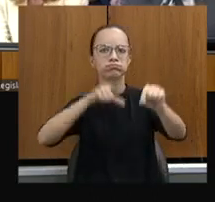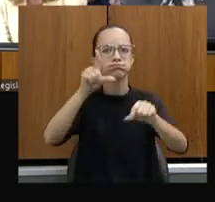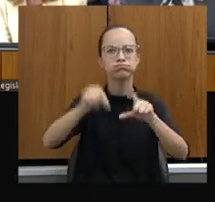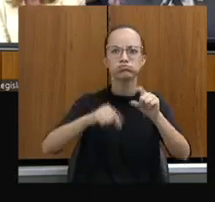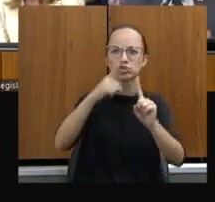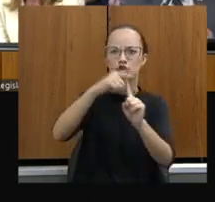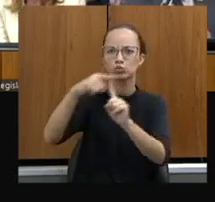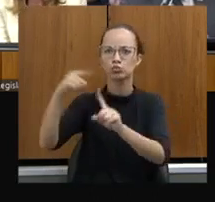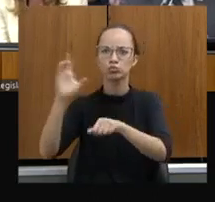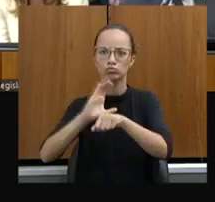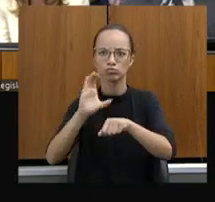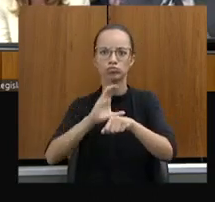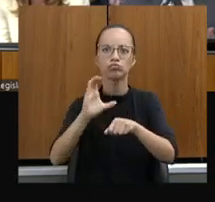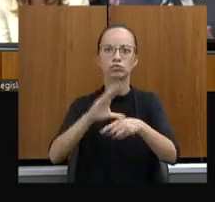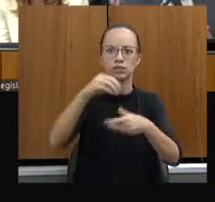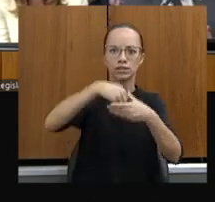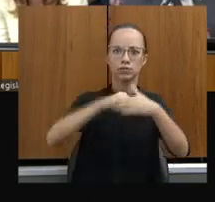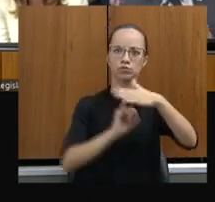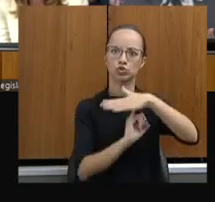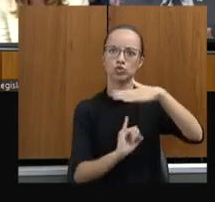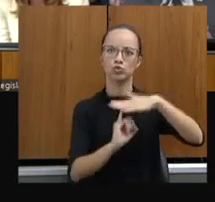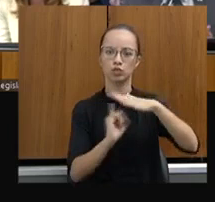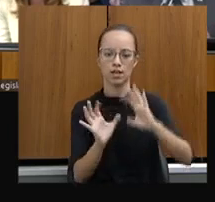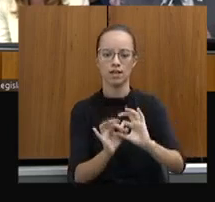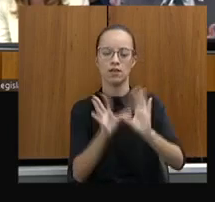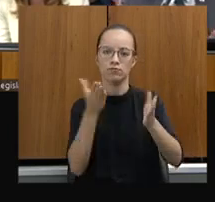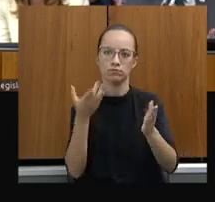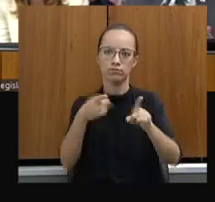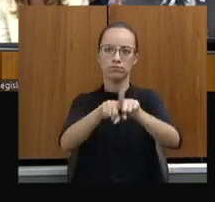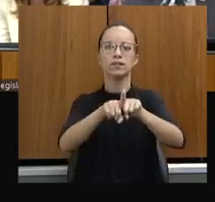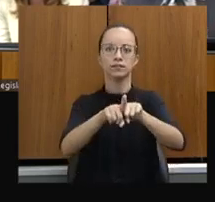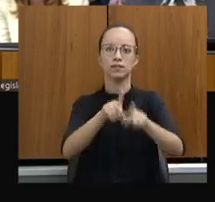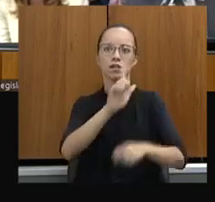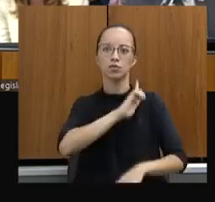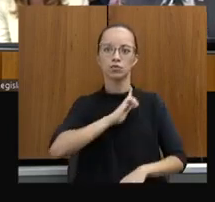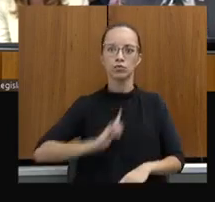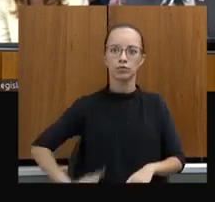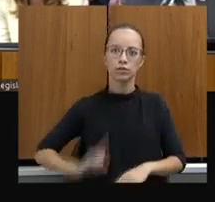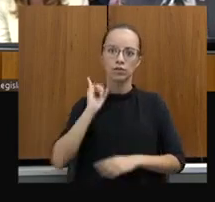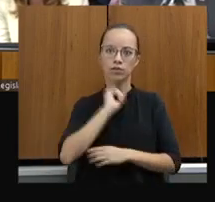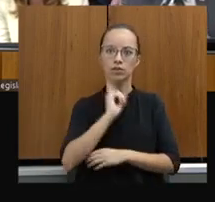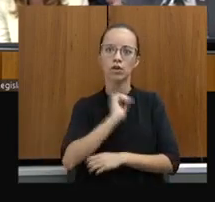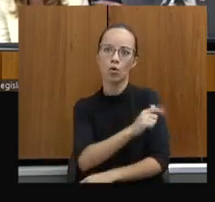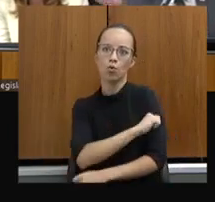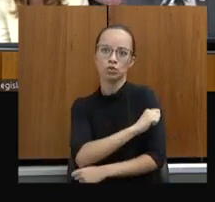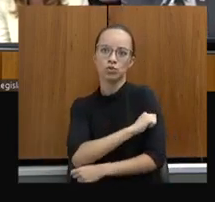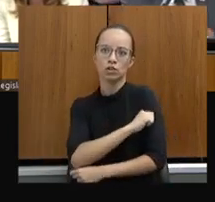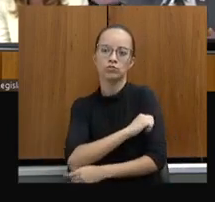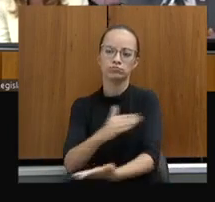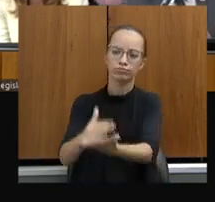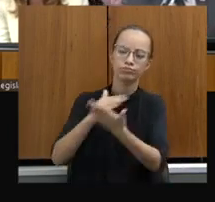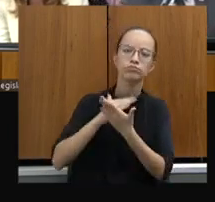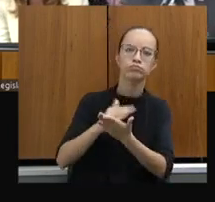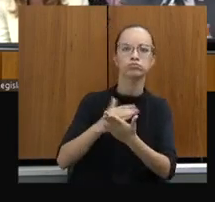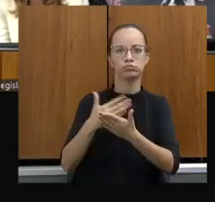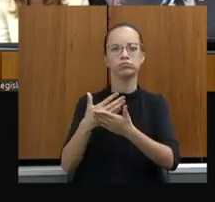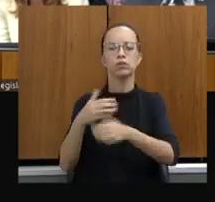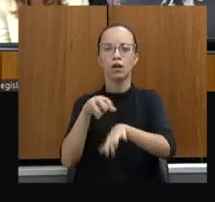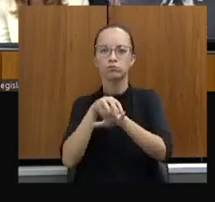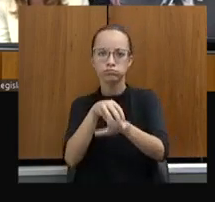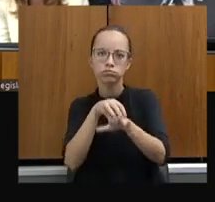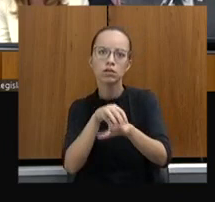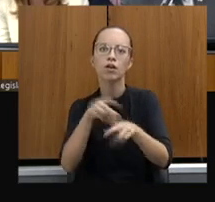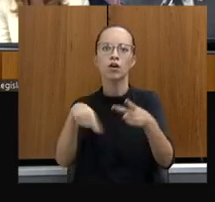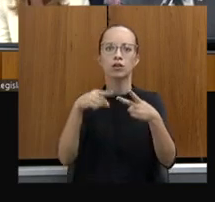cursos técnicos em instituições credenciadas que são parceiras do governo de minas que os estudantes recebem ajuda de custos para Transporte e alimentação